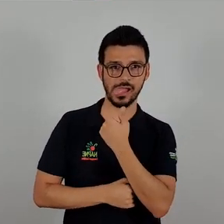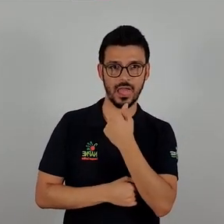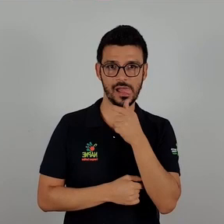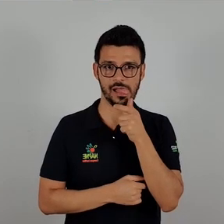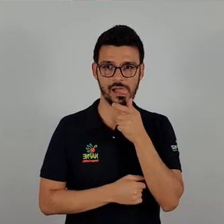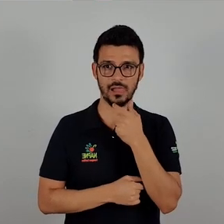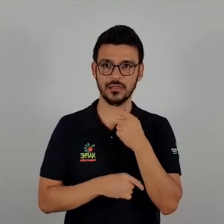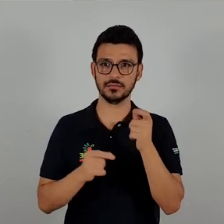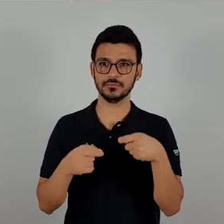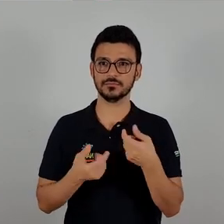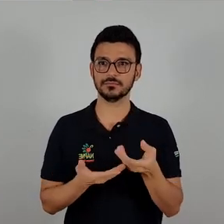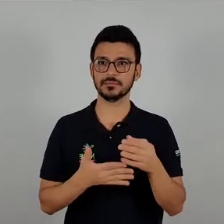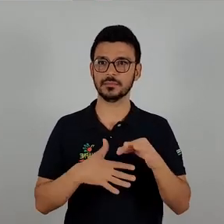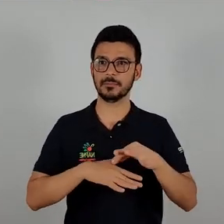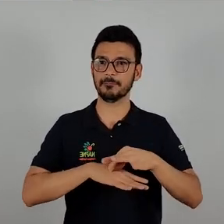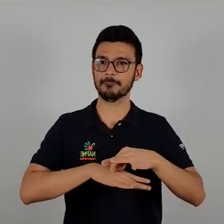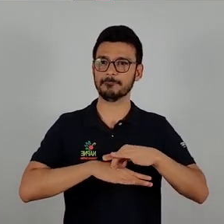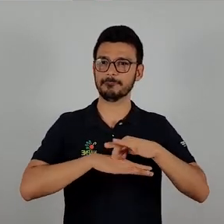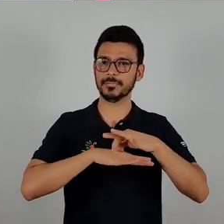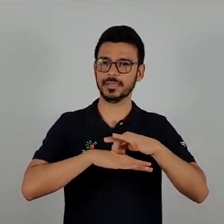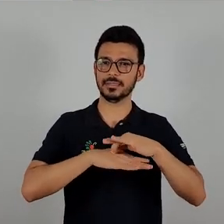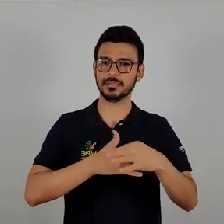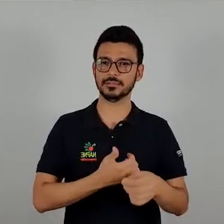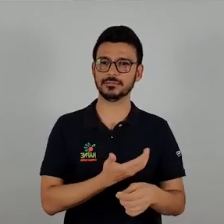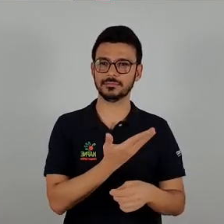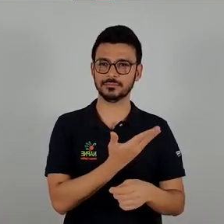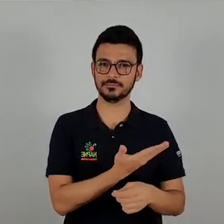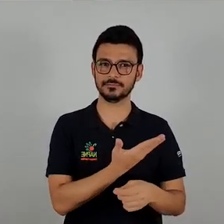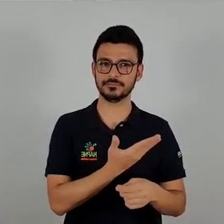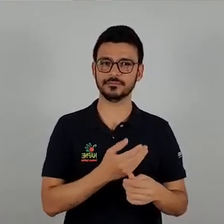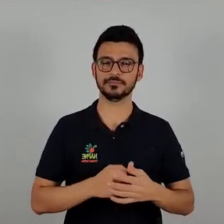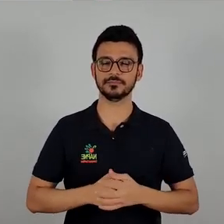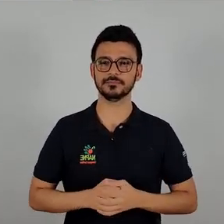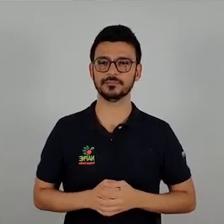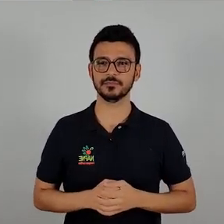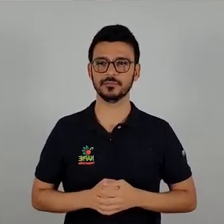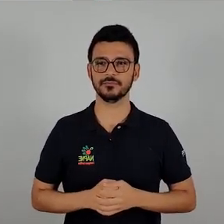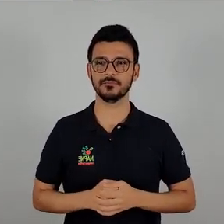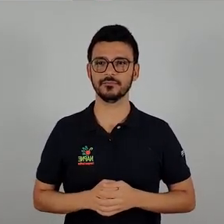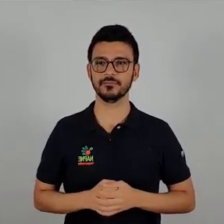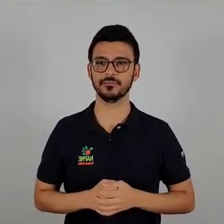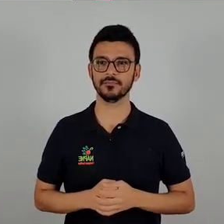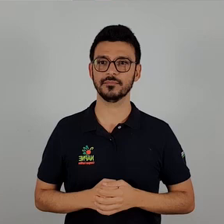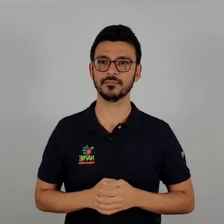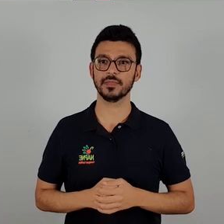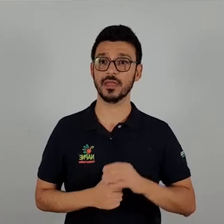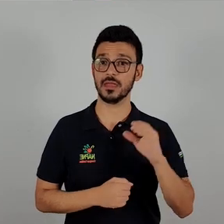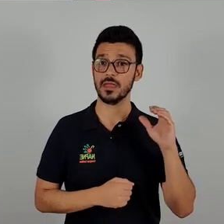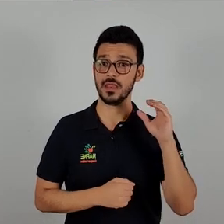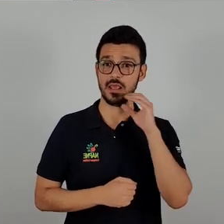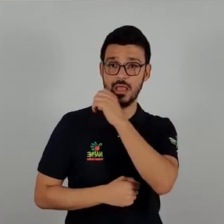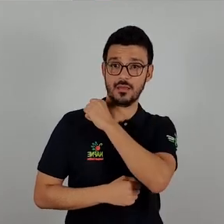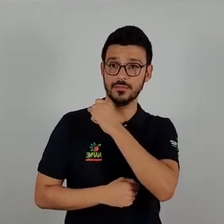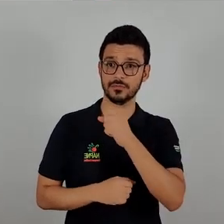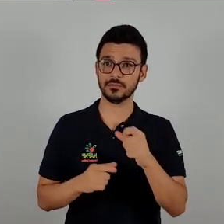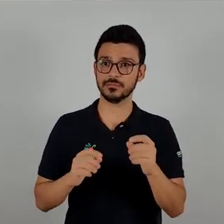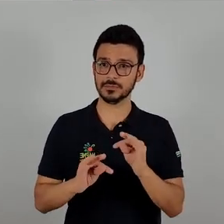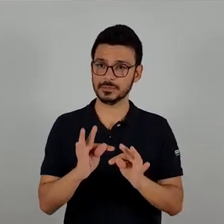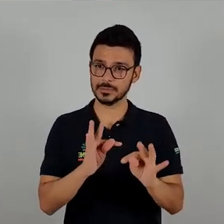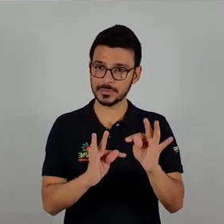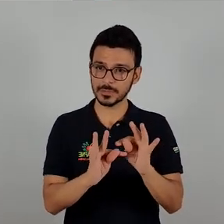certo? Os resultados são muito nítidos. Isso aí a gente usou nos trabalhos de caso, é uma